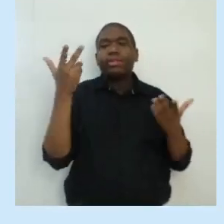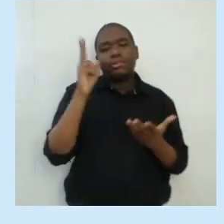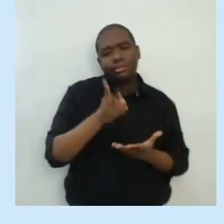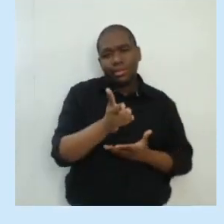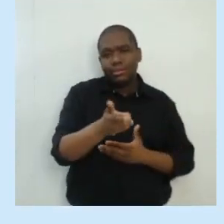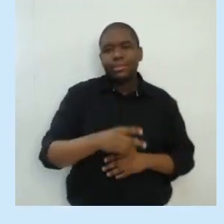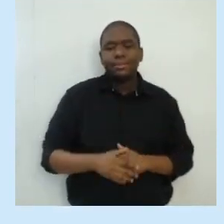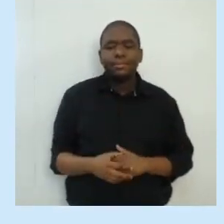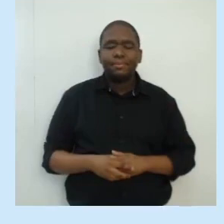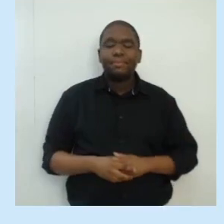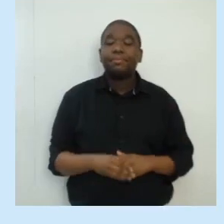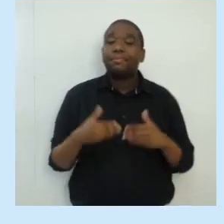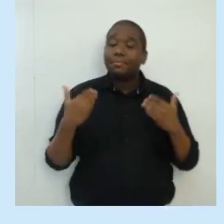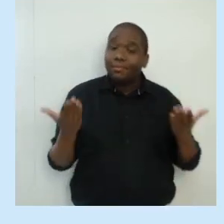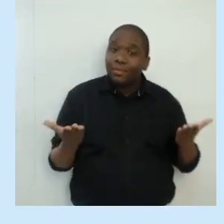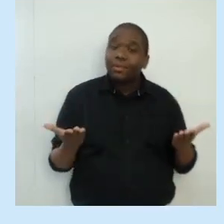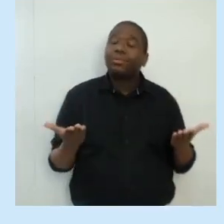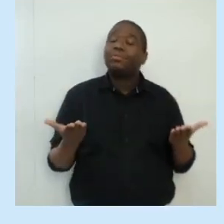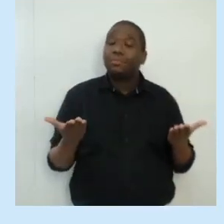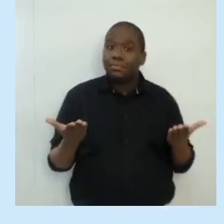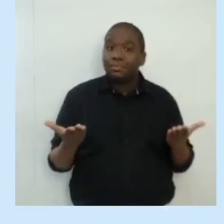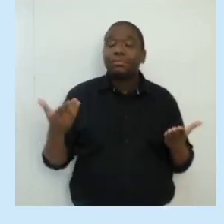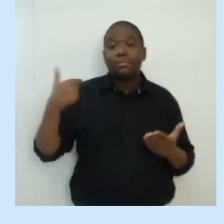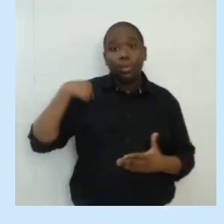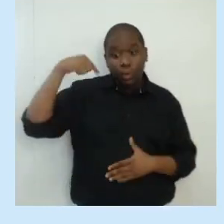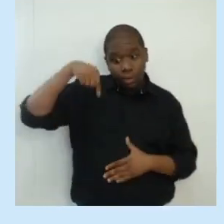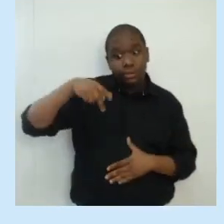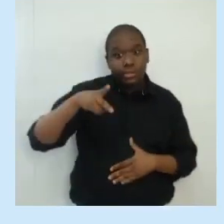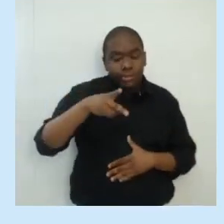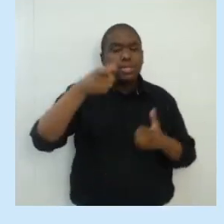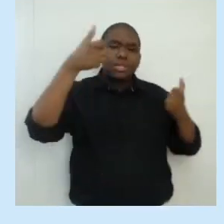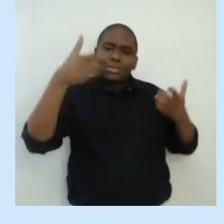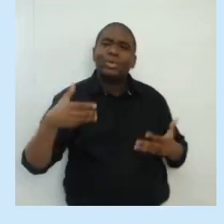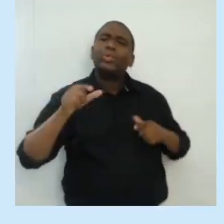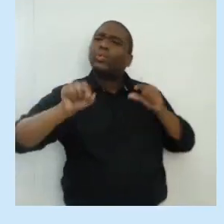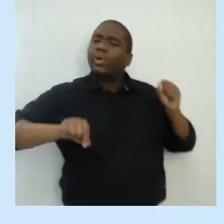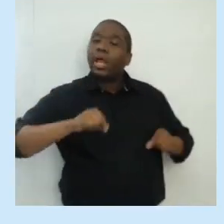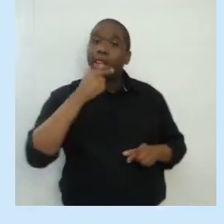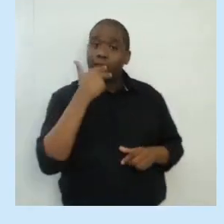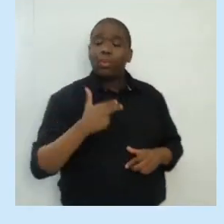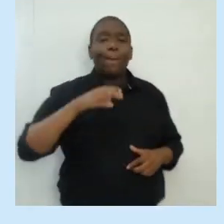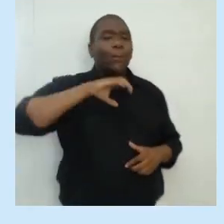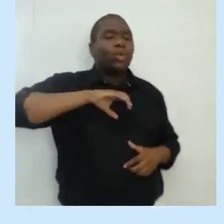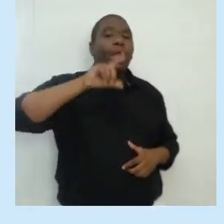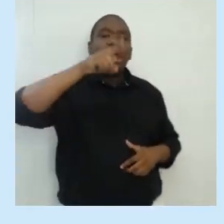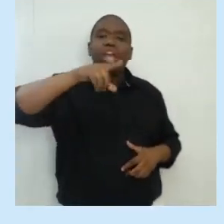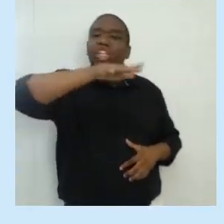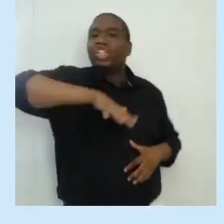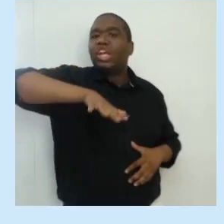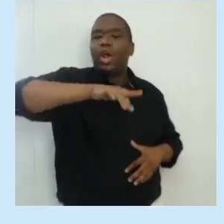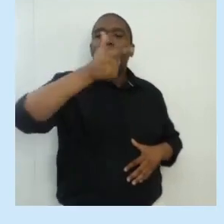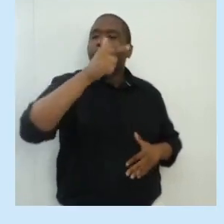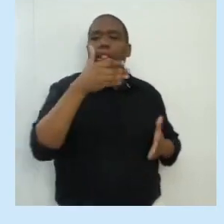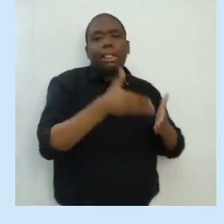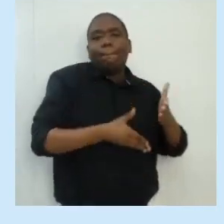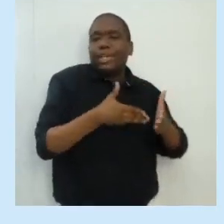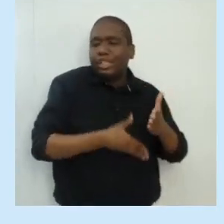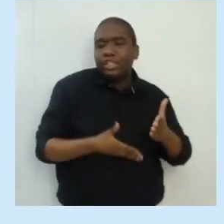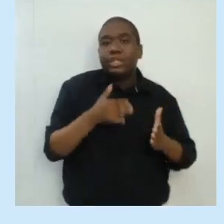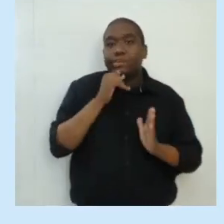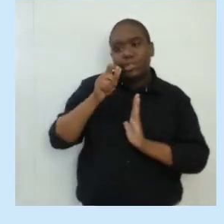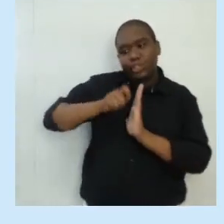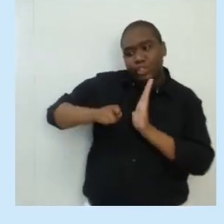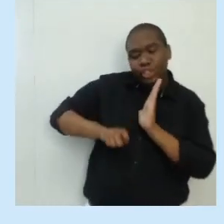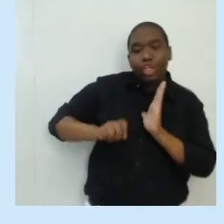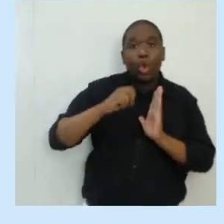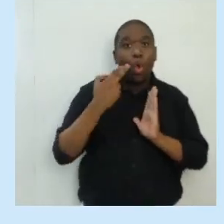né? Eu costumo dizer que a língua portuguesa ela é muito abrangente, porque ela não se limita nem à escrita,